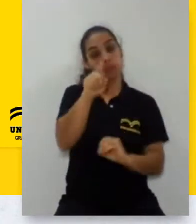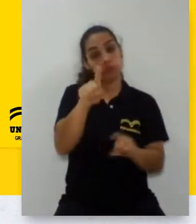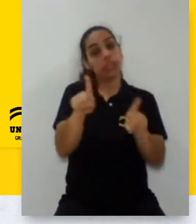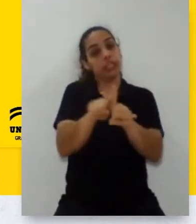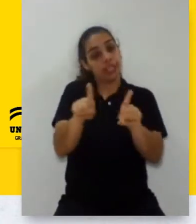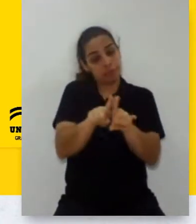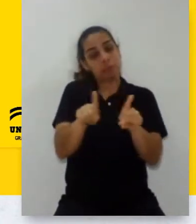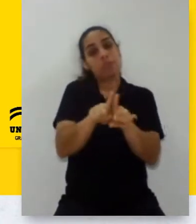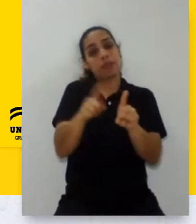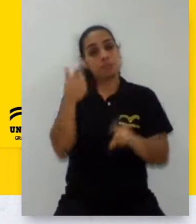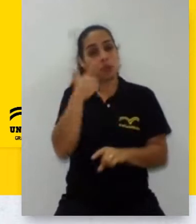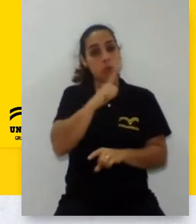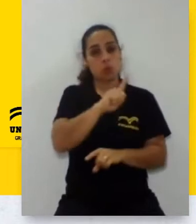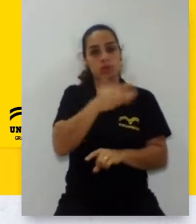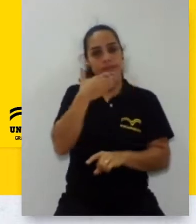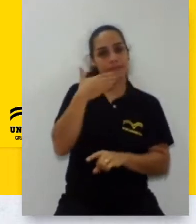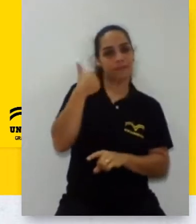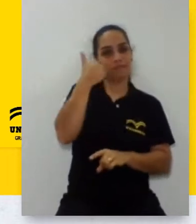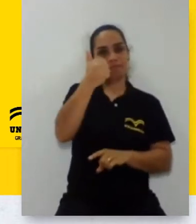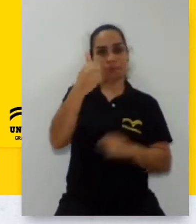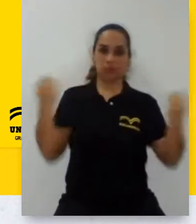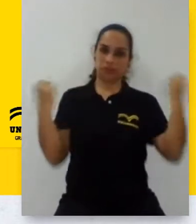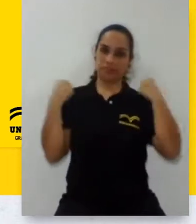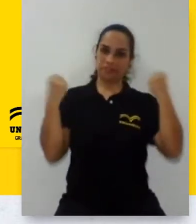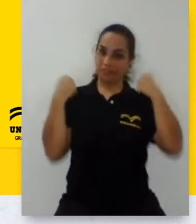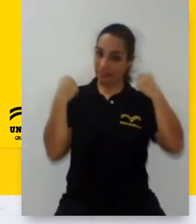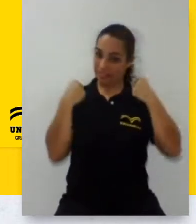Podemos seguir em frente? Podemos seguir?